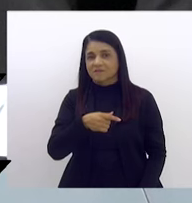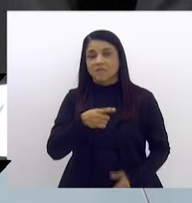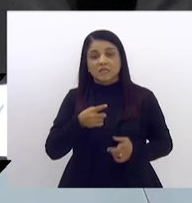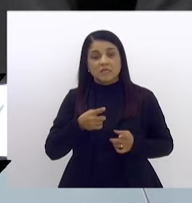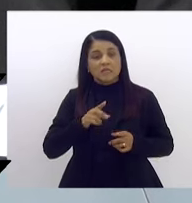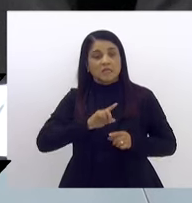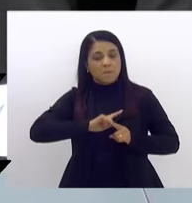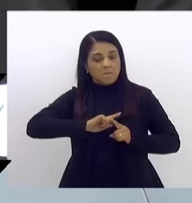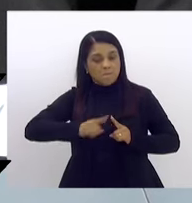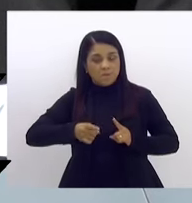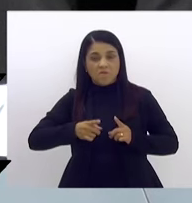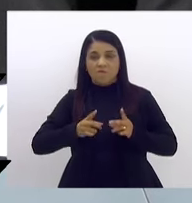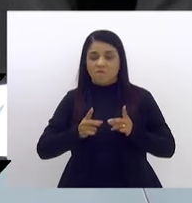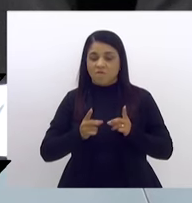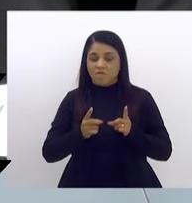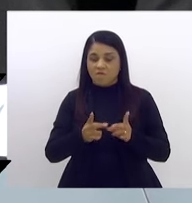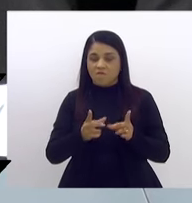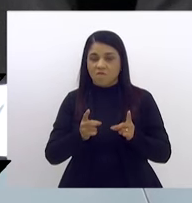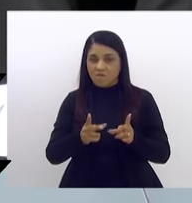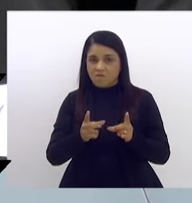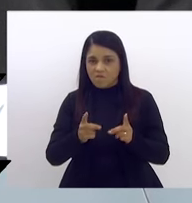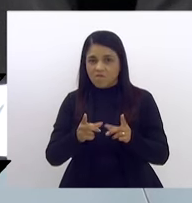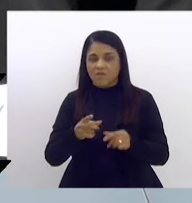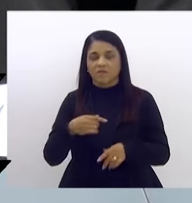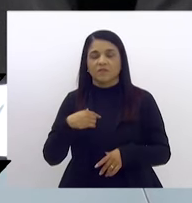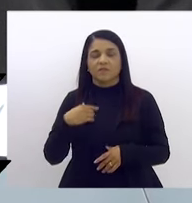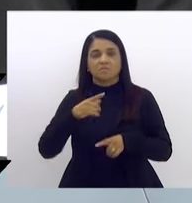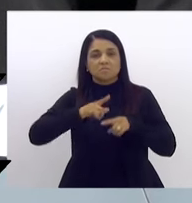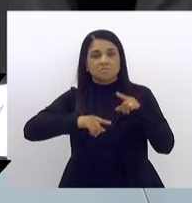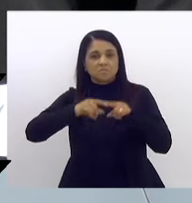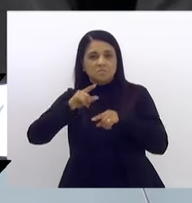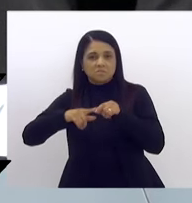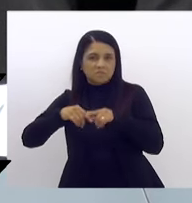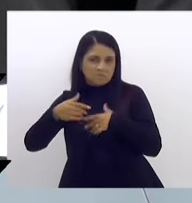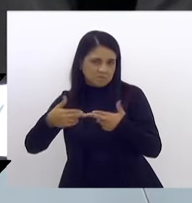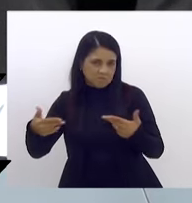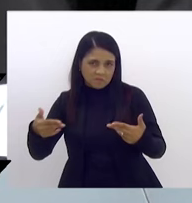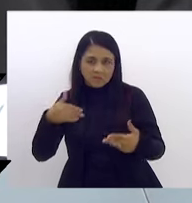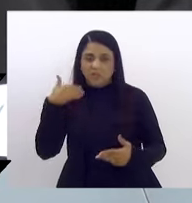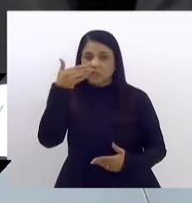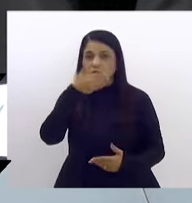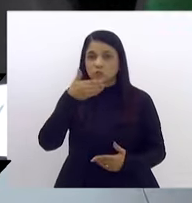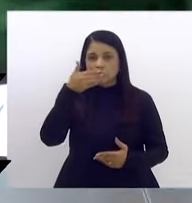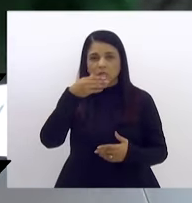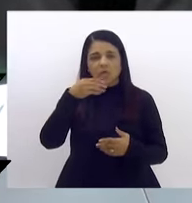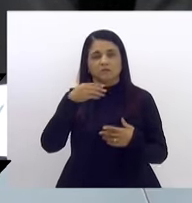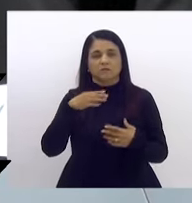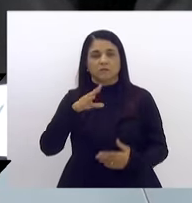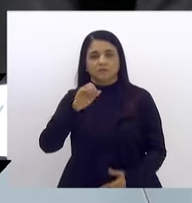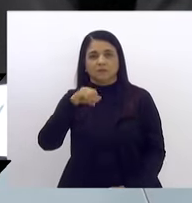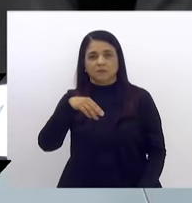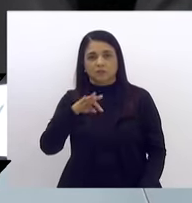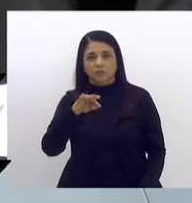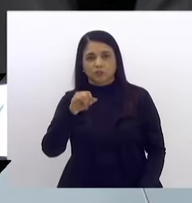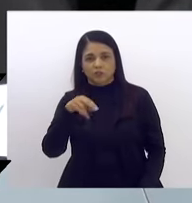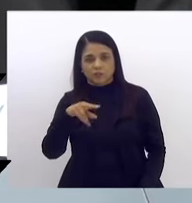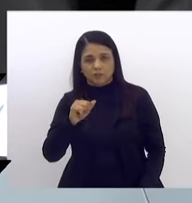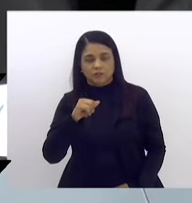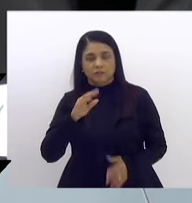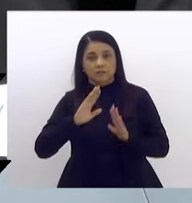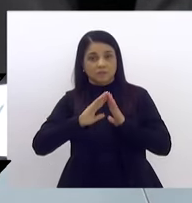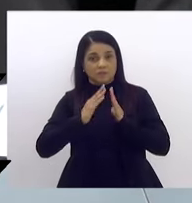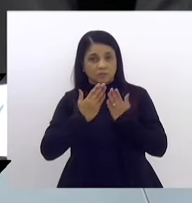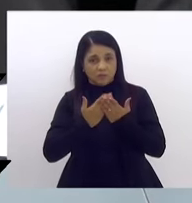produtos açucarados nas cantinas das escolas e nos